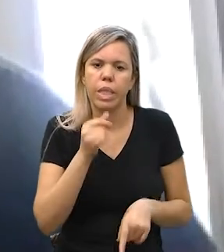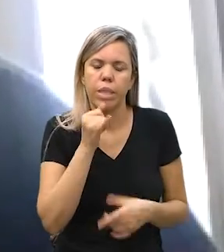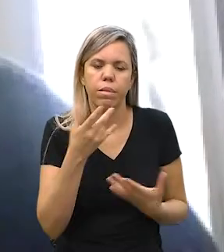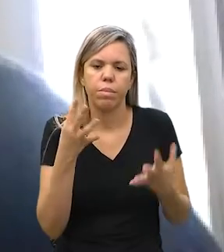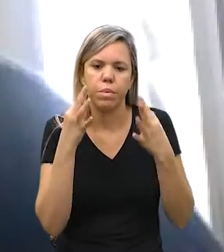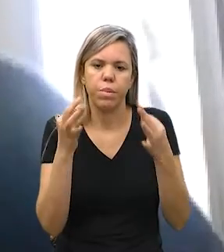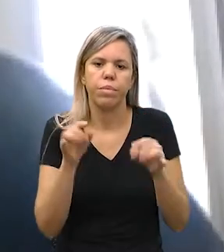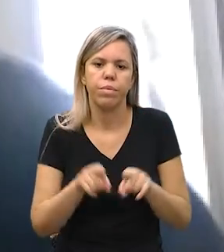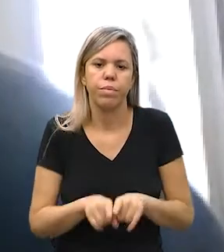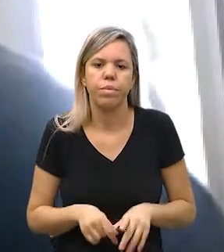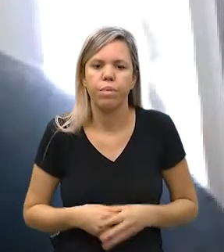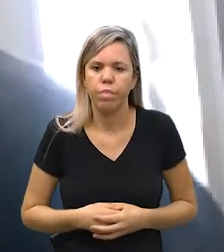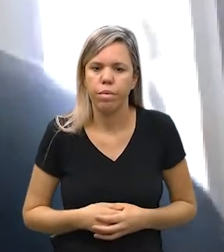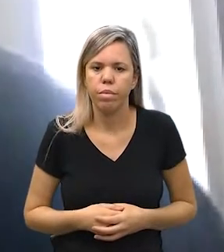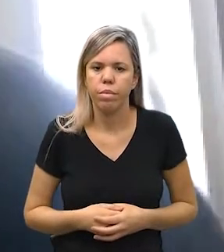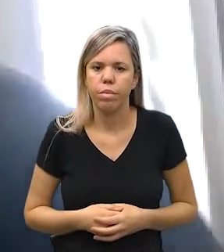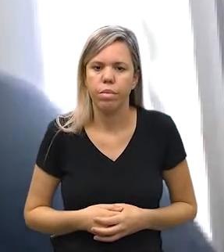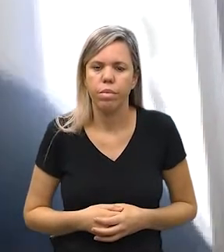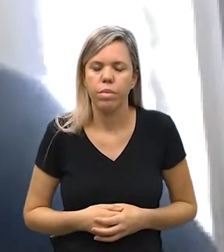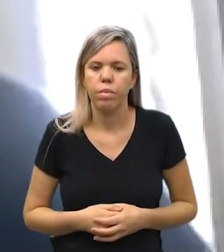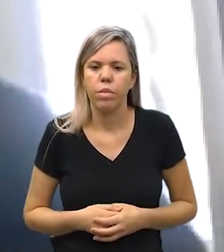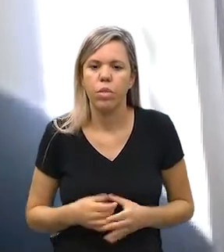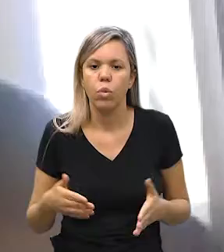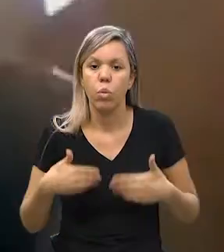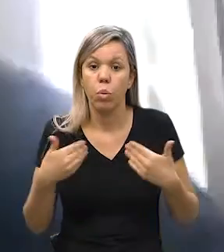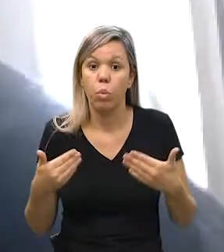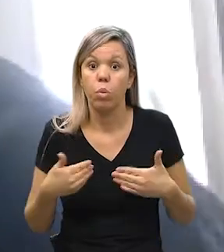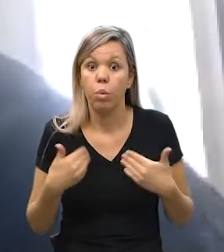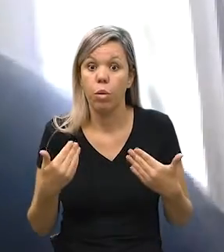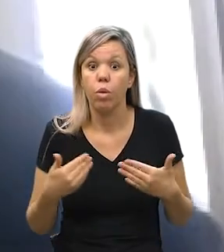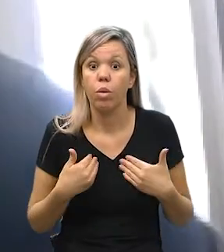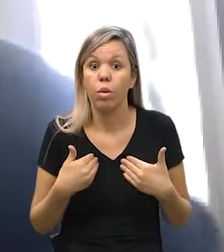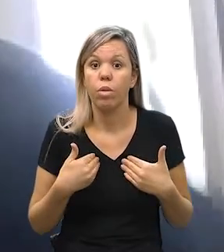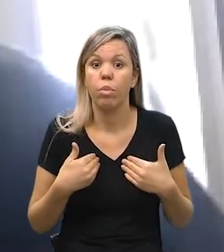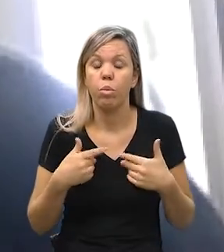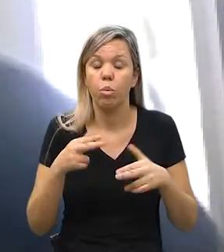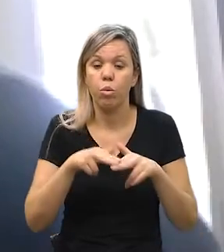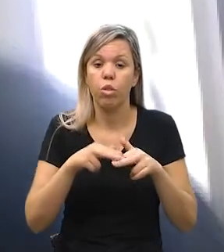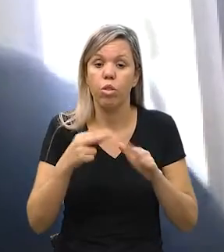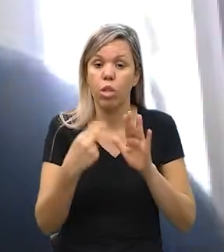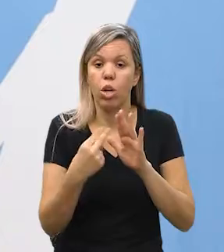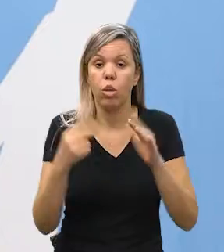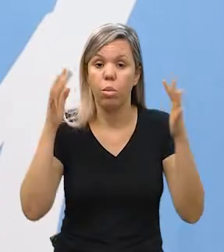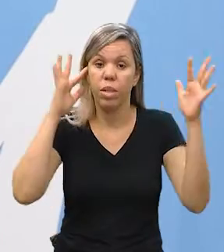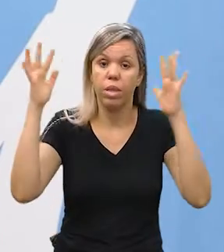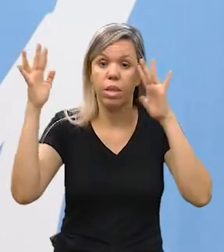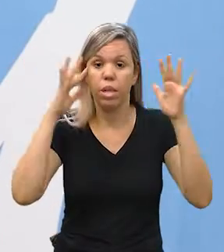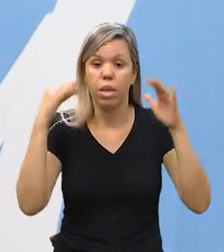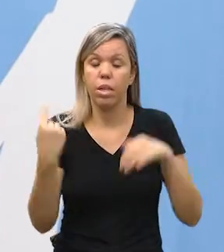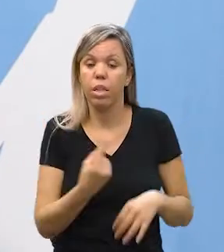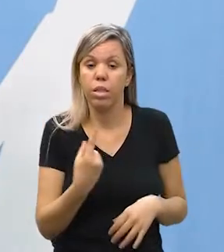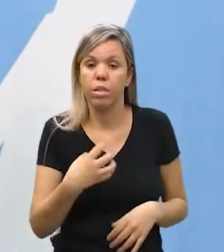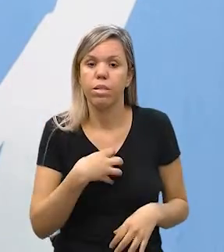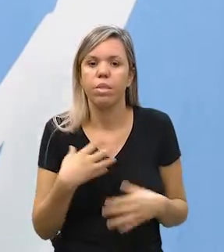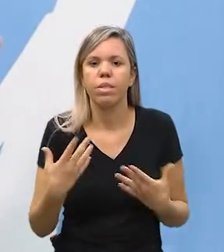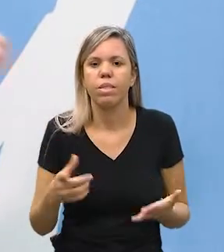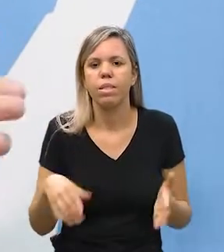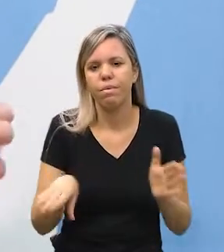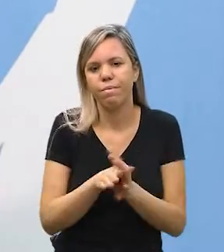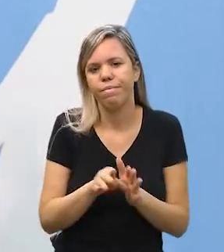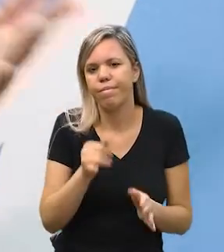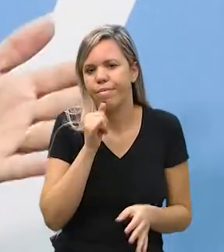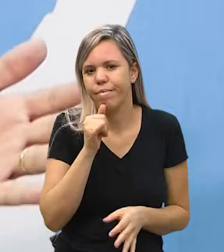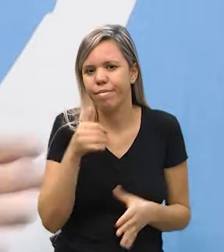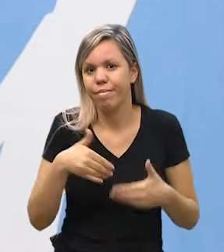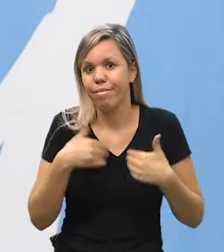de vista de muito humor, né? Isso Por isso que a gente chama delírios, né, do isolamento. Era isso que eu ia chegar, né? Porque tem essa questão